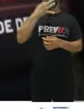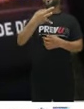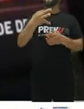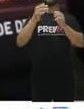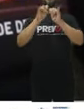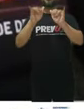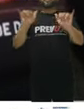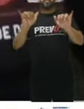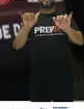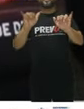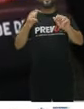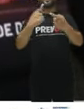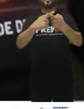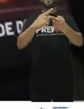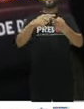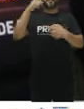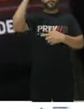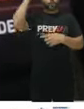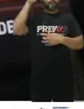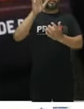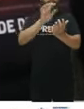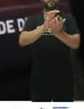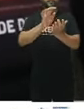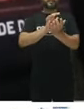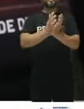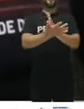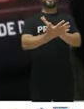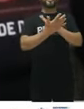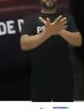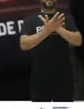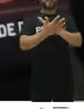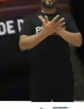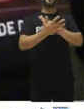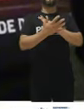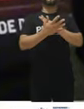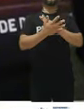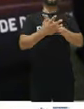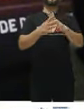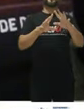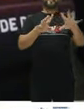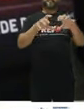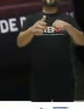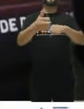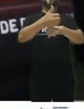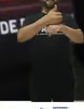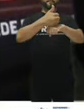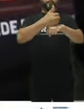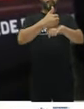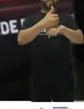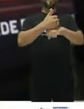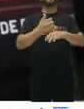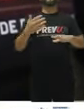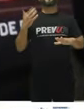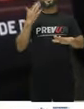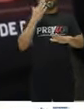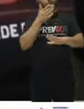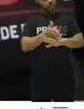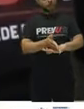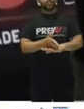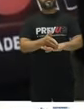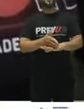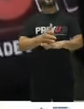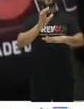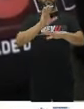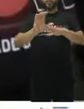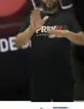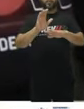na minha carreira profissional. Desde que eu entrei no Prevup, ampliou o meu